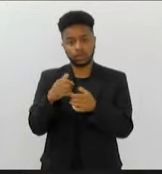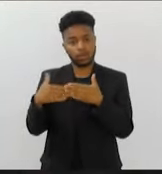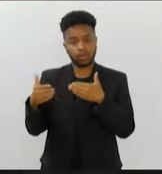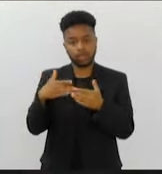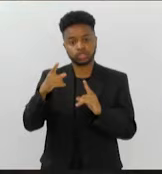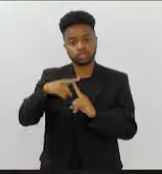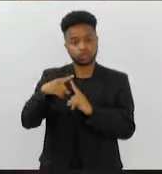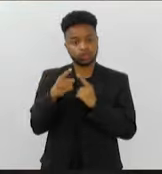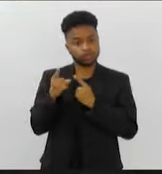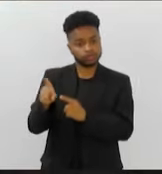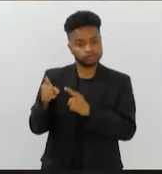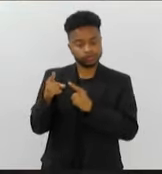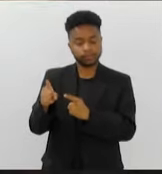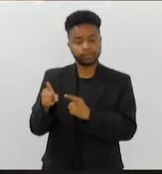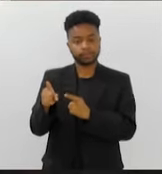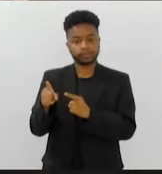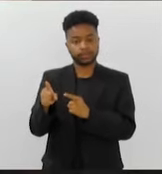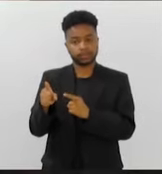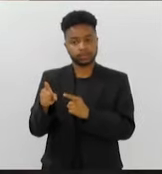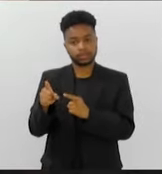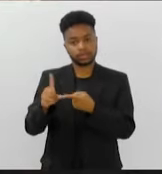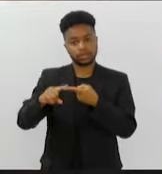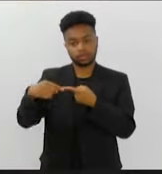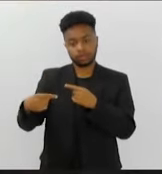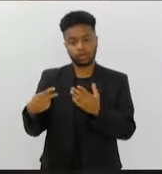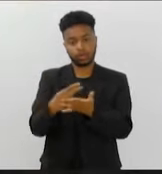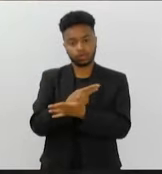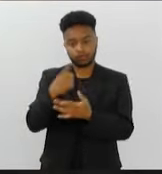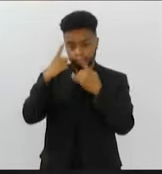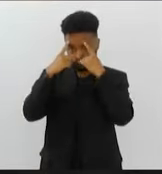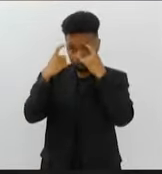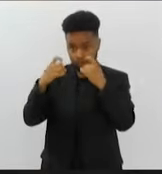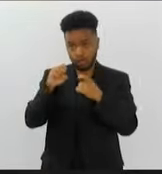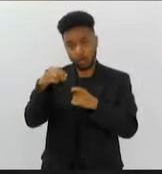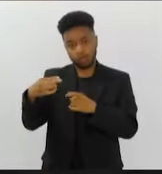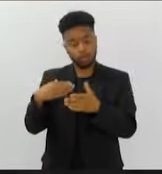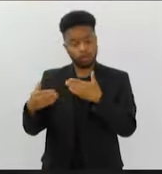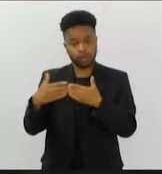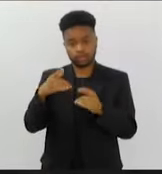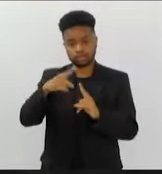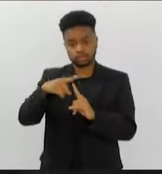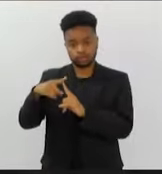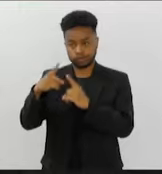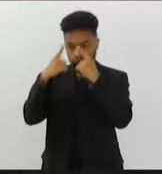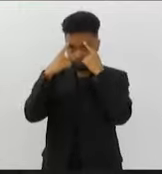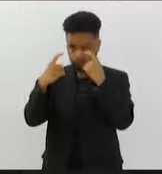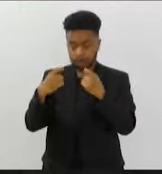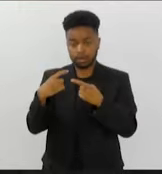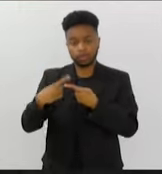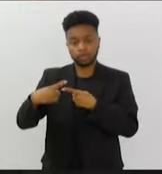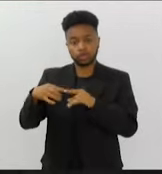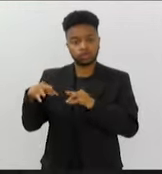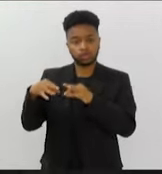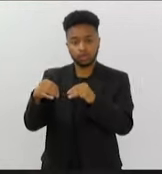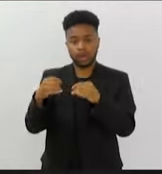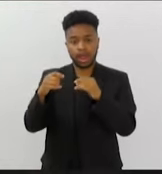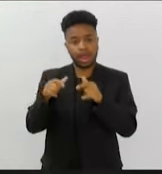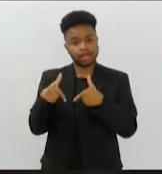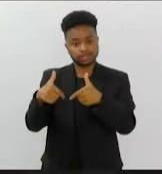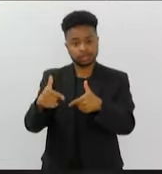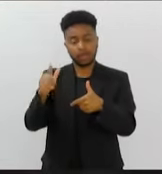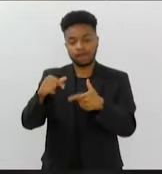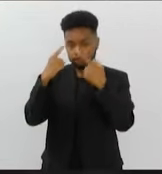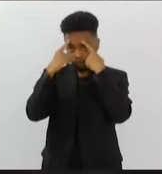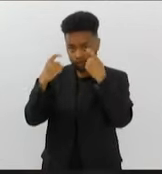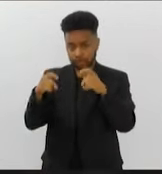de provocação que cause esse tipo de violência ou qualquer outro tipo de violência. Todas essas ações são violentas e impactam e